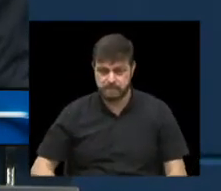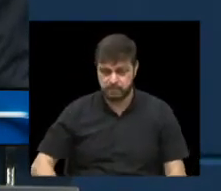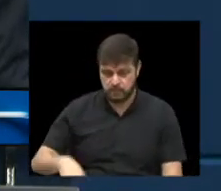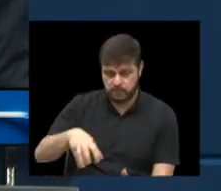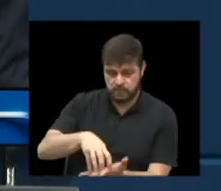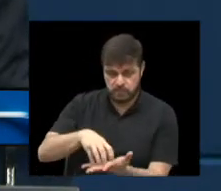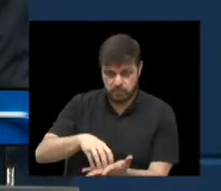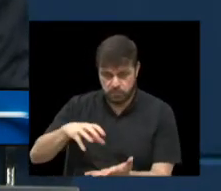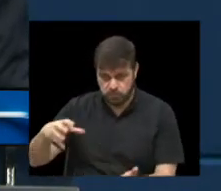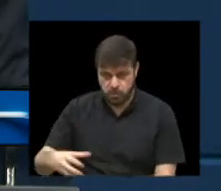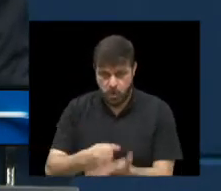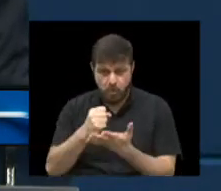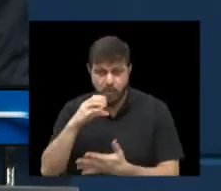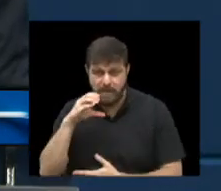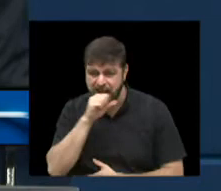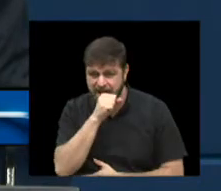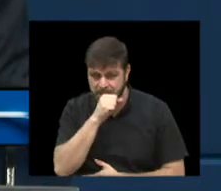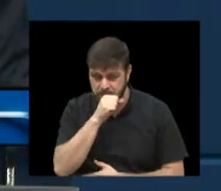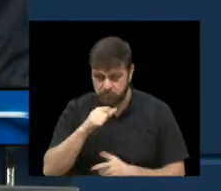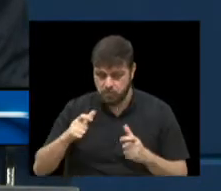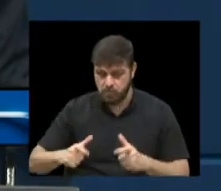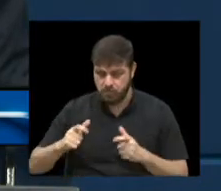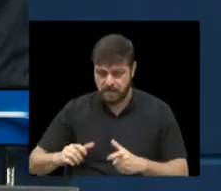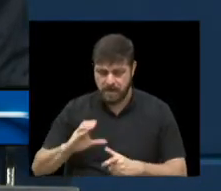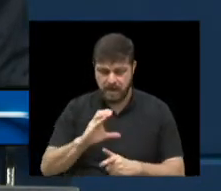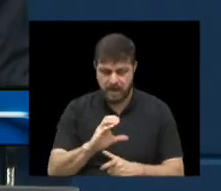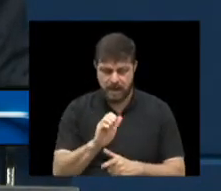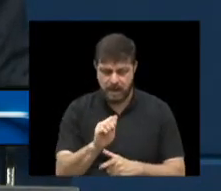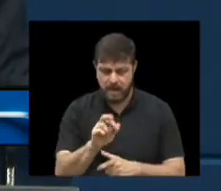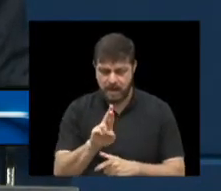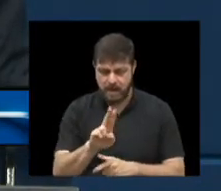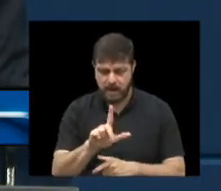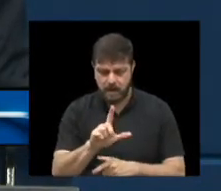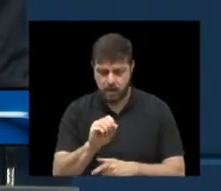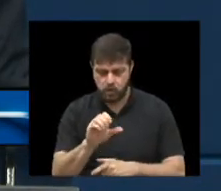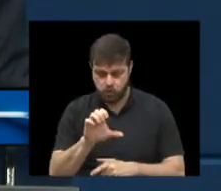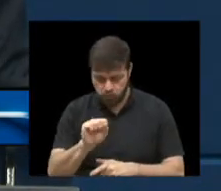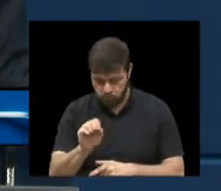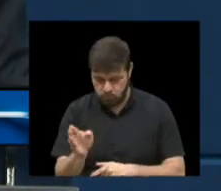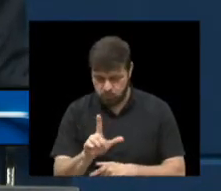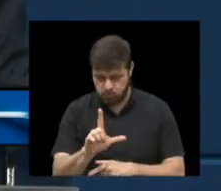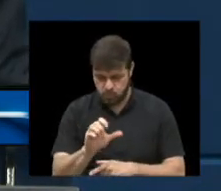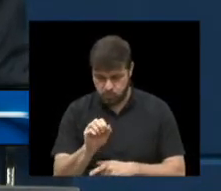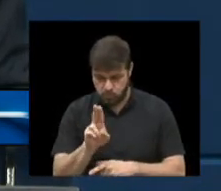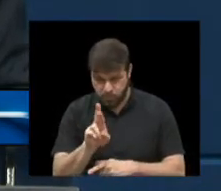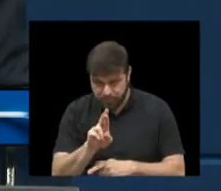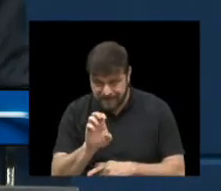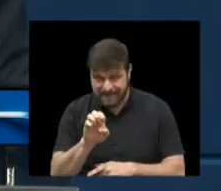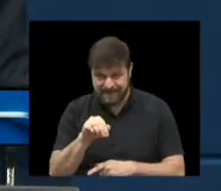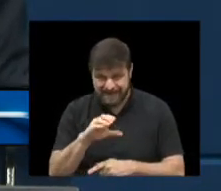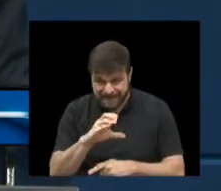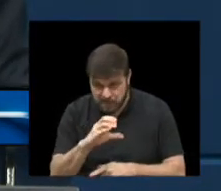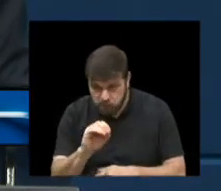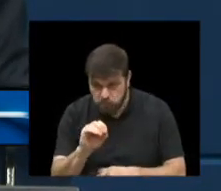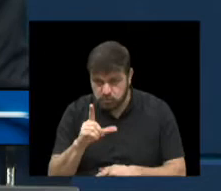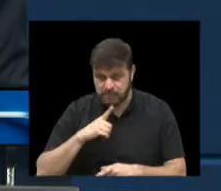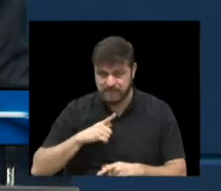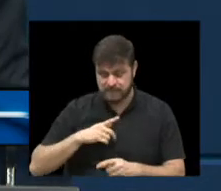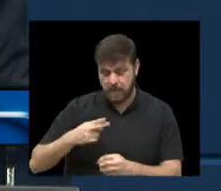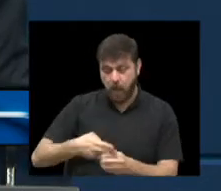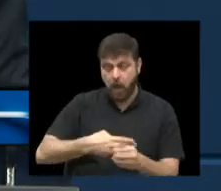Lourenço, o secretário disse que estuda a parceria com a Unicamp para administrar o local. A obra está